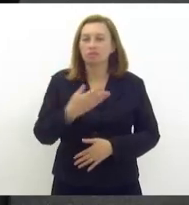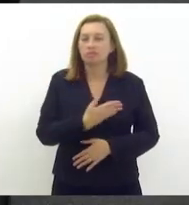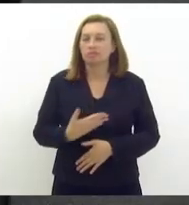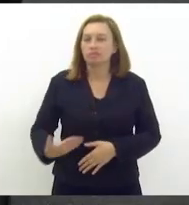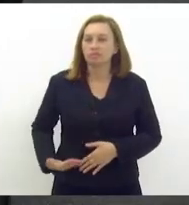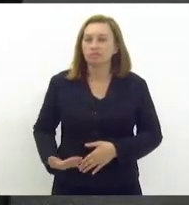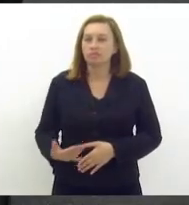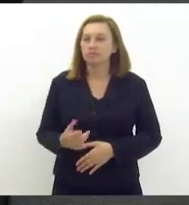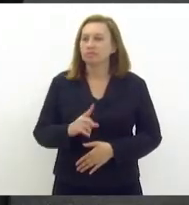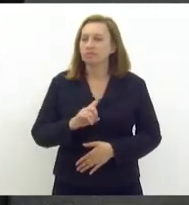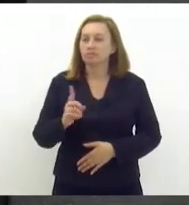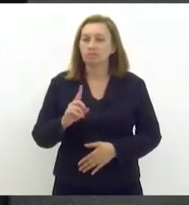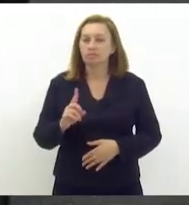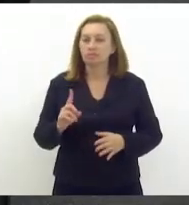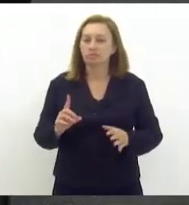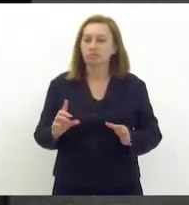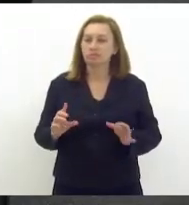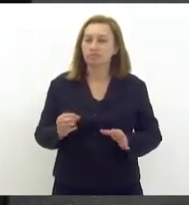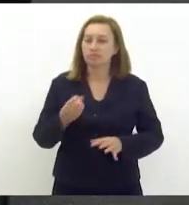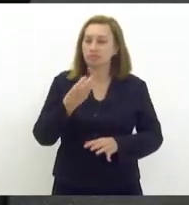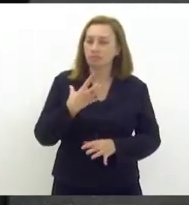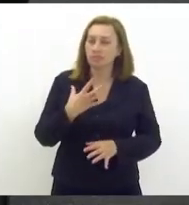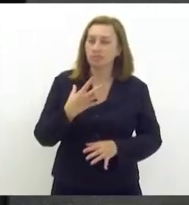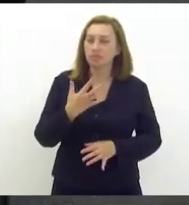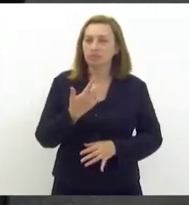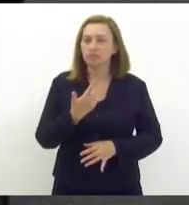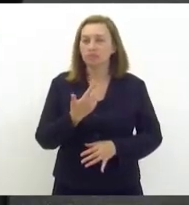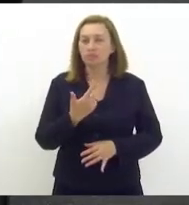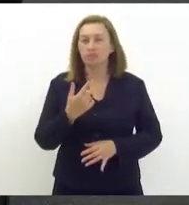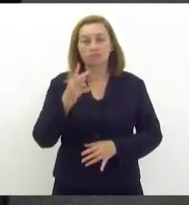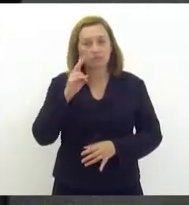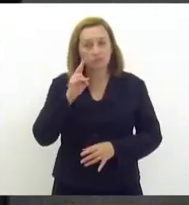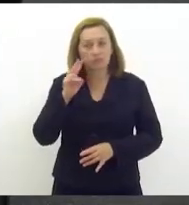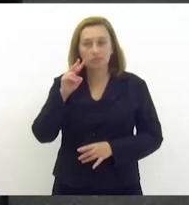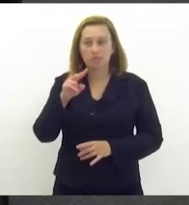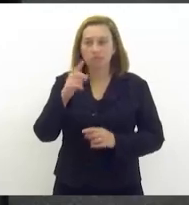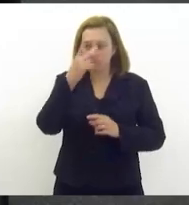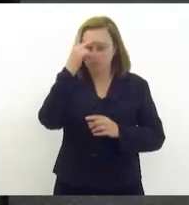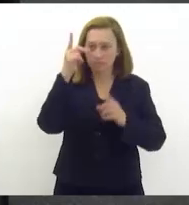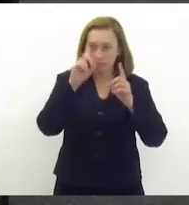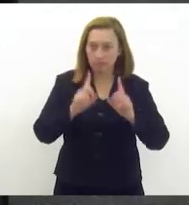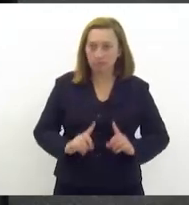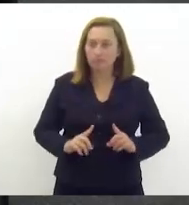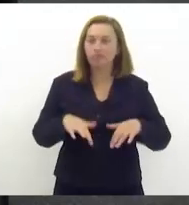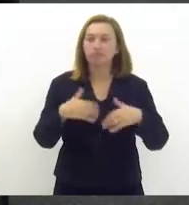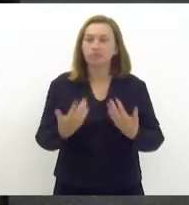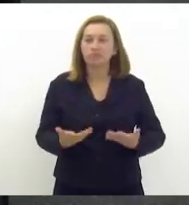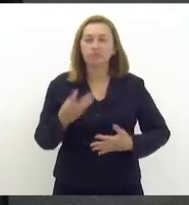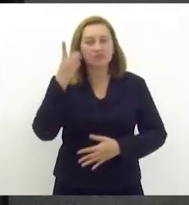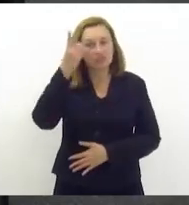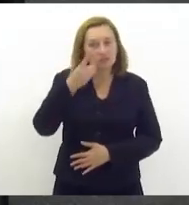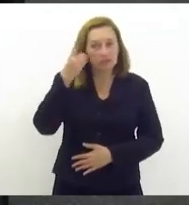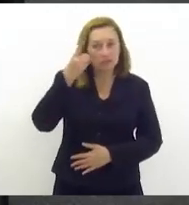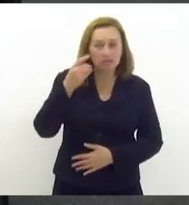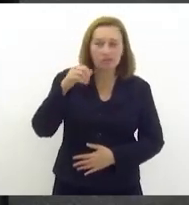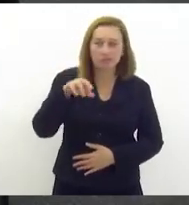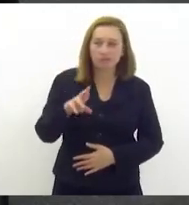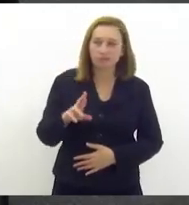não seria completa se nós não olhassemos para as pessoas com deficiência então de